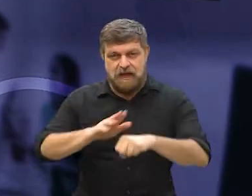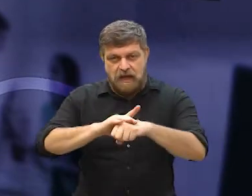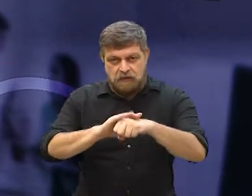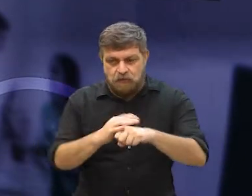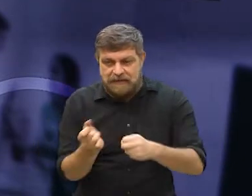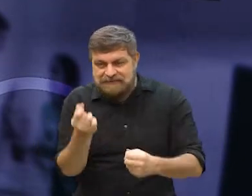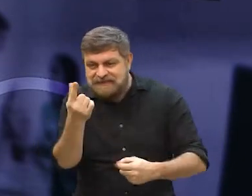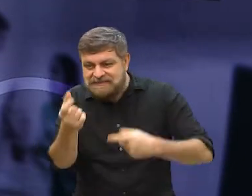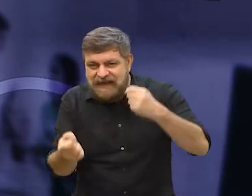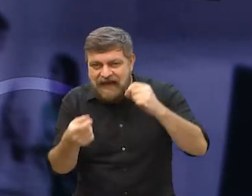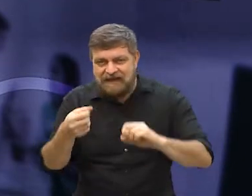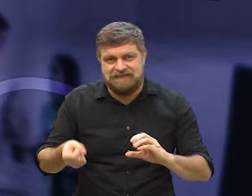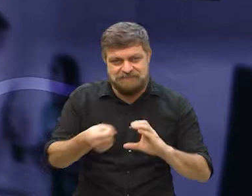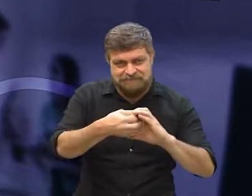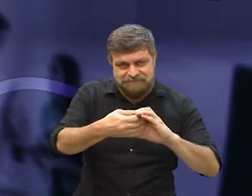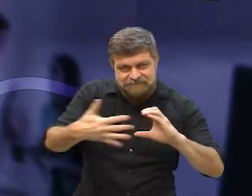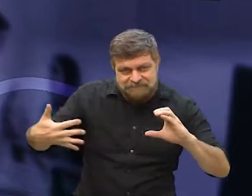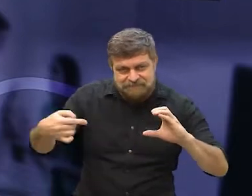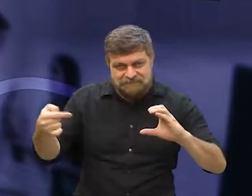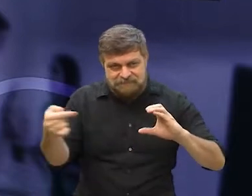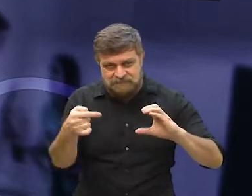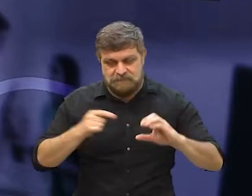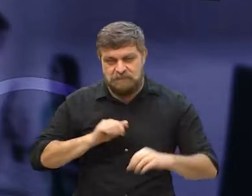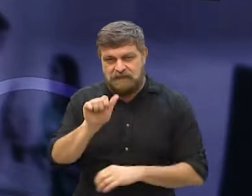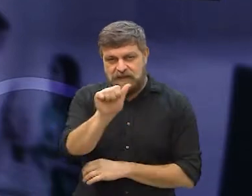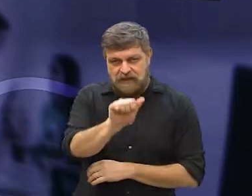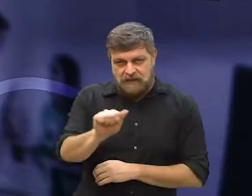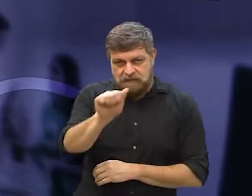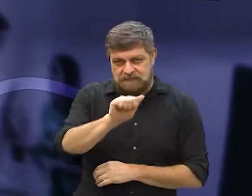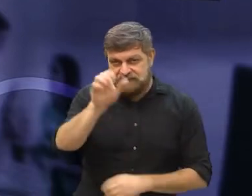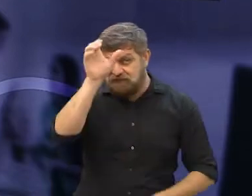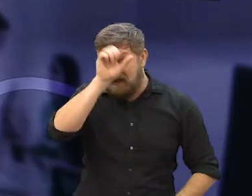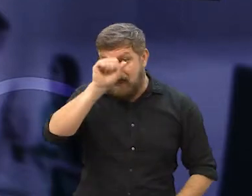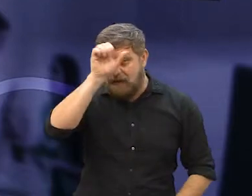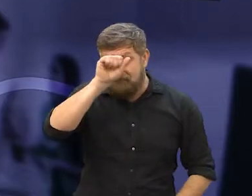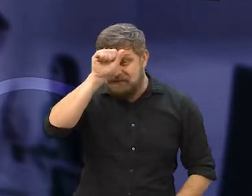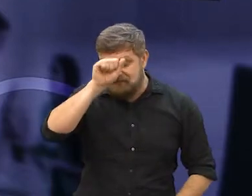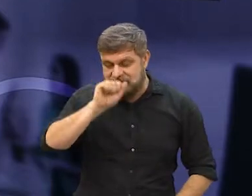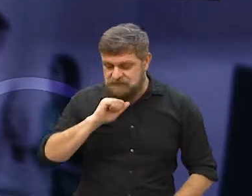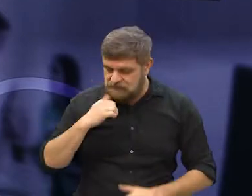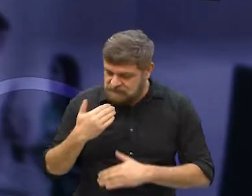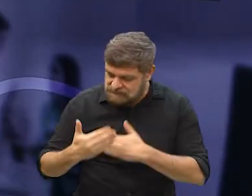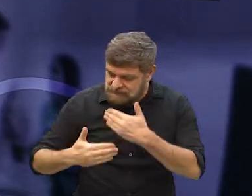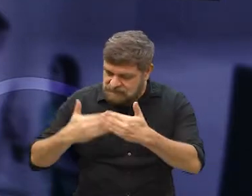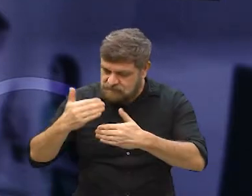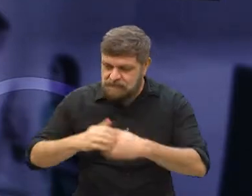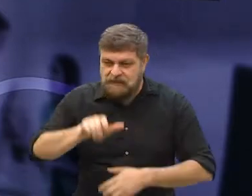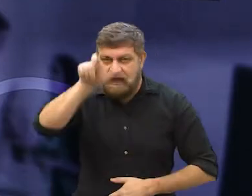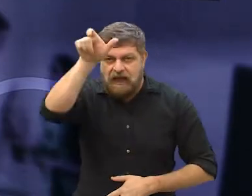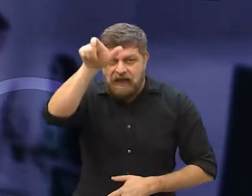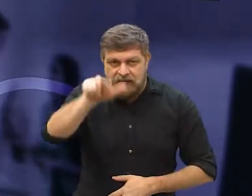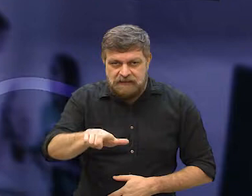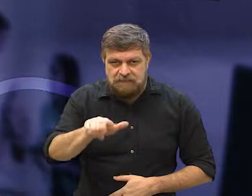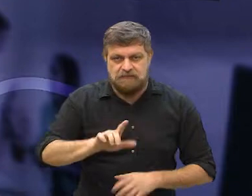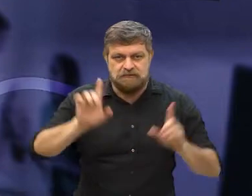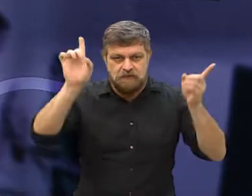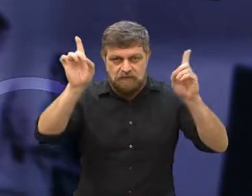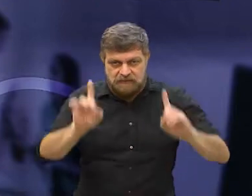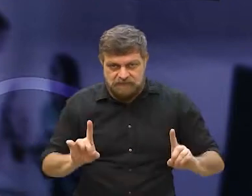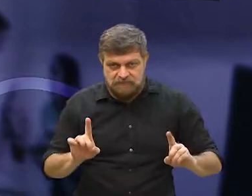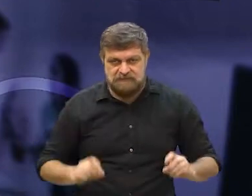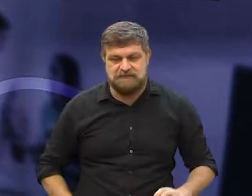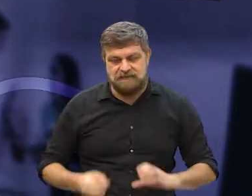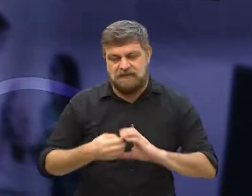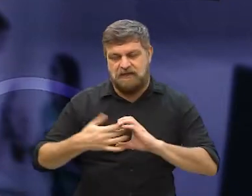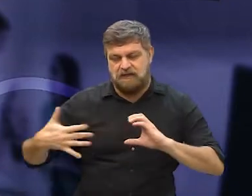o destaque da nossa edição é a Associação de Aprendizagem e Desenvolvimento da Pessoa com Deficiência e